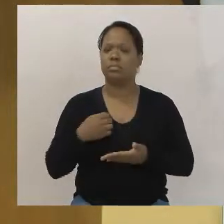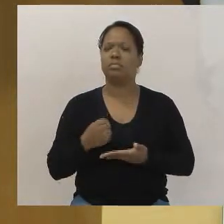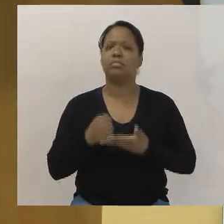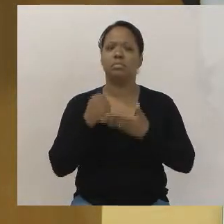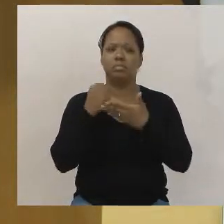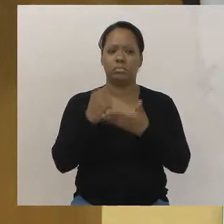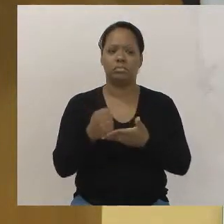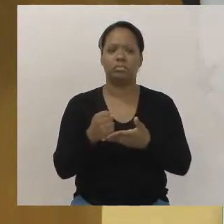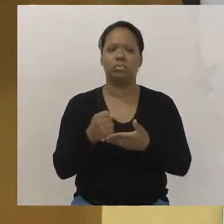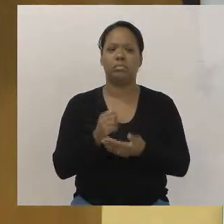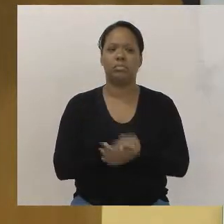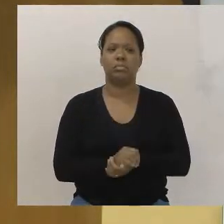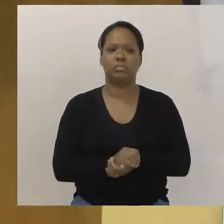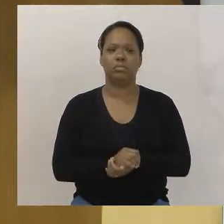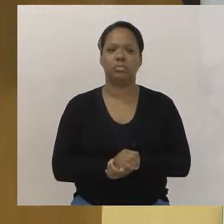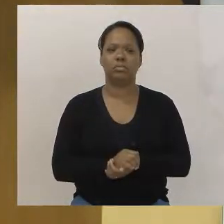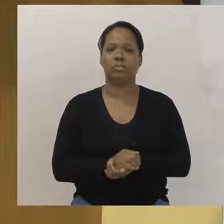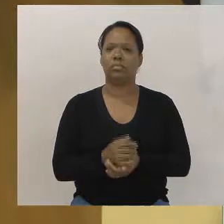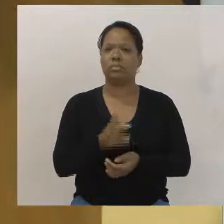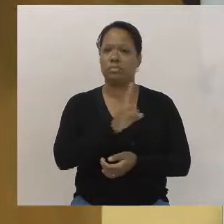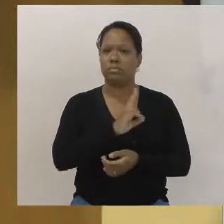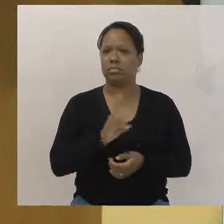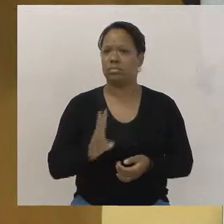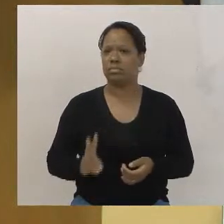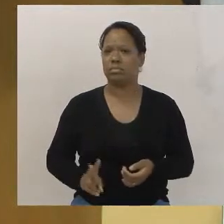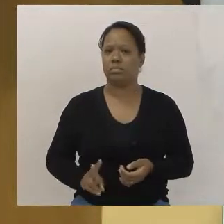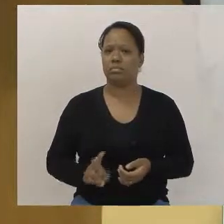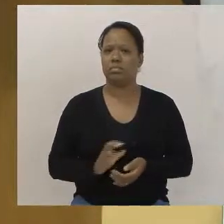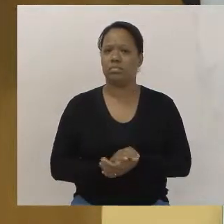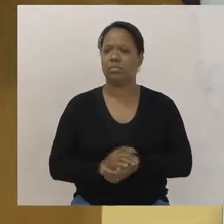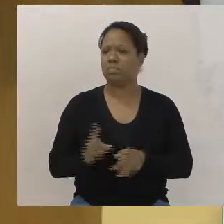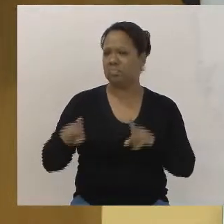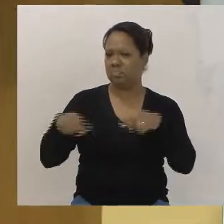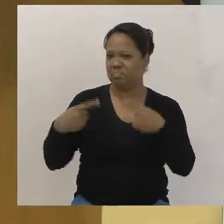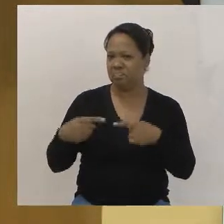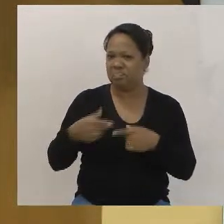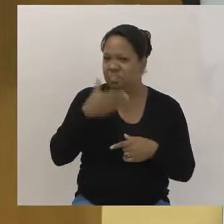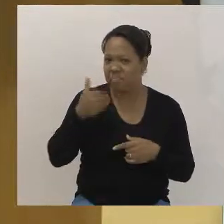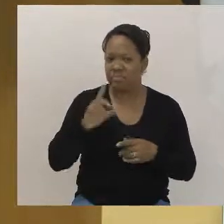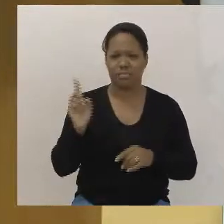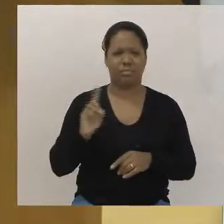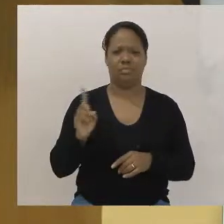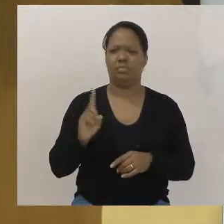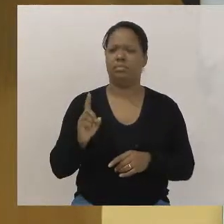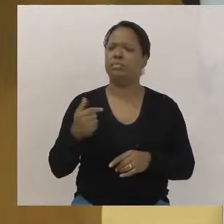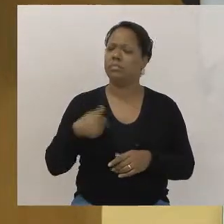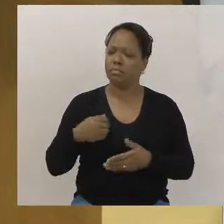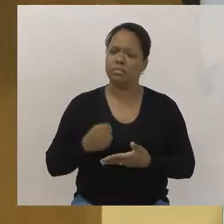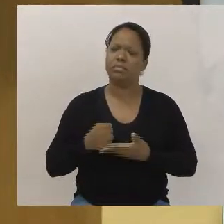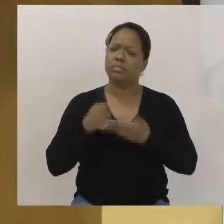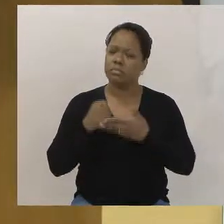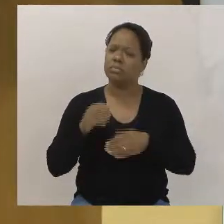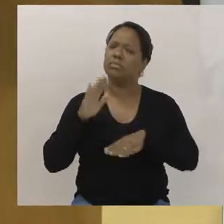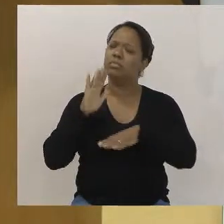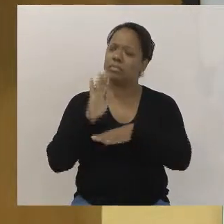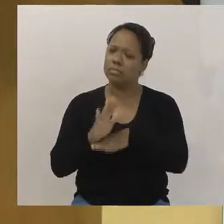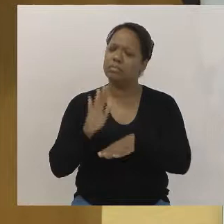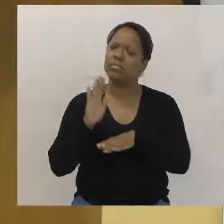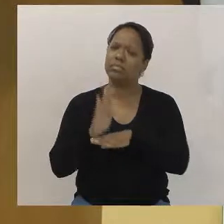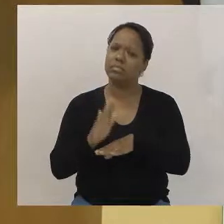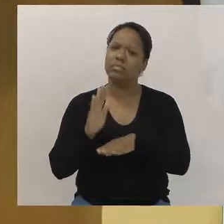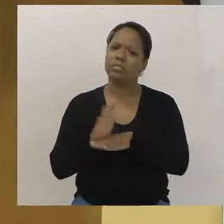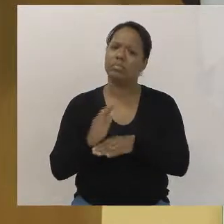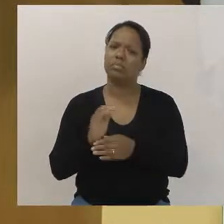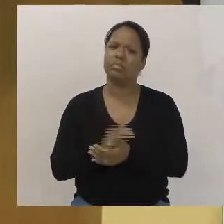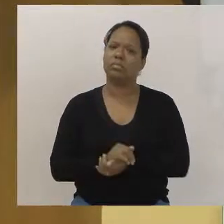porque não sou vereador do quanto pior melhor eu estou nessa casa aqui para defender e não